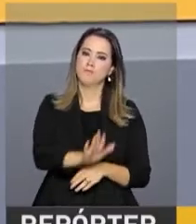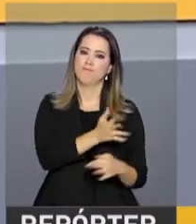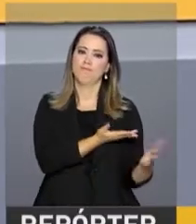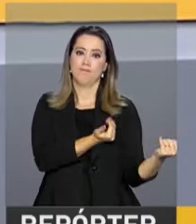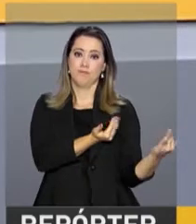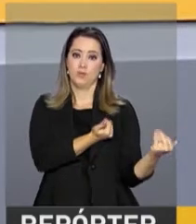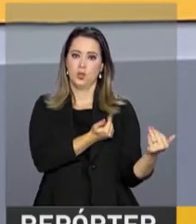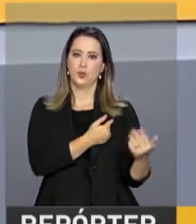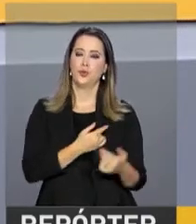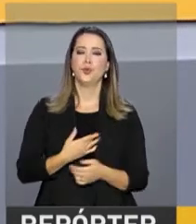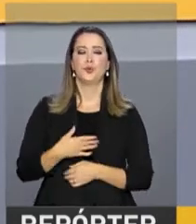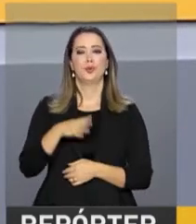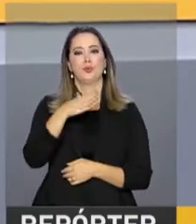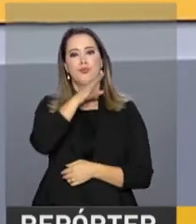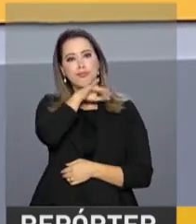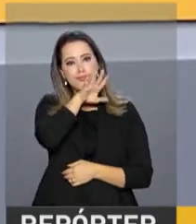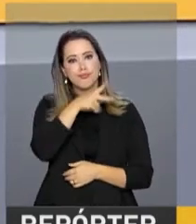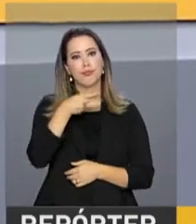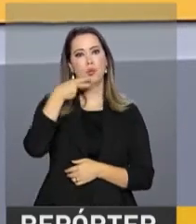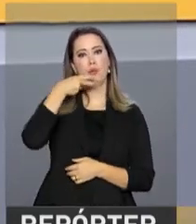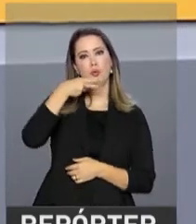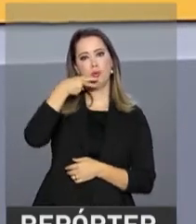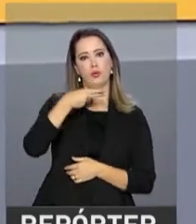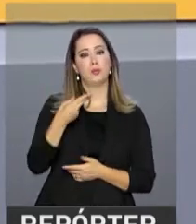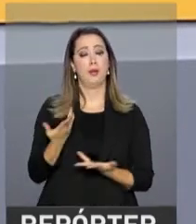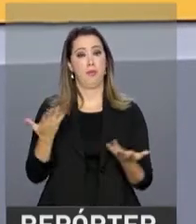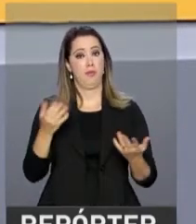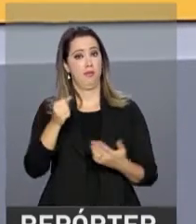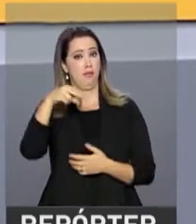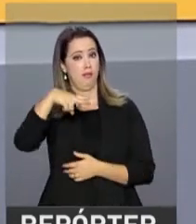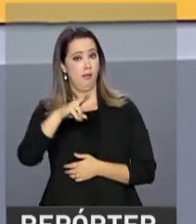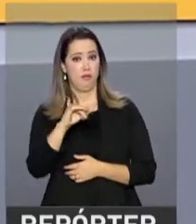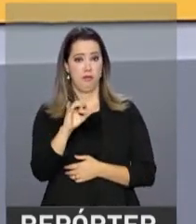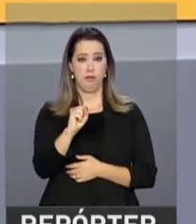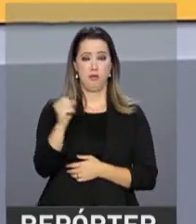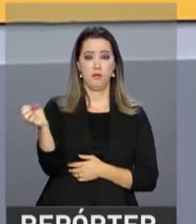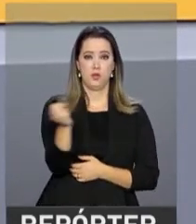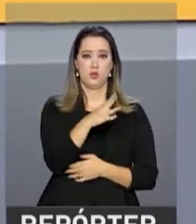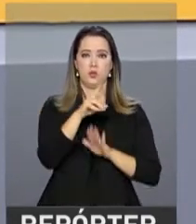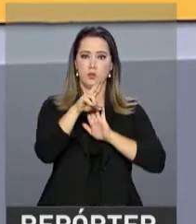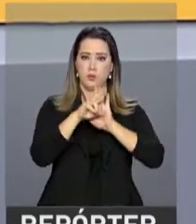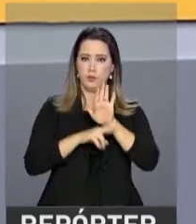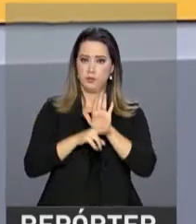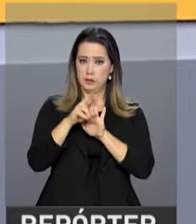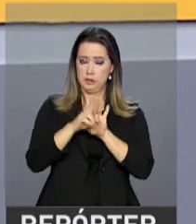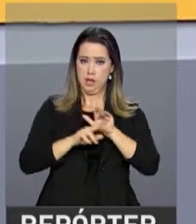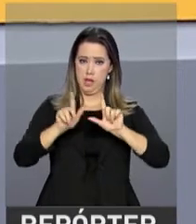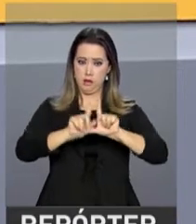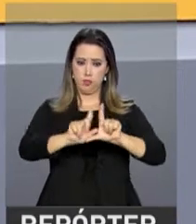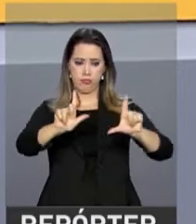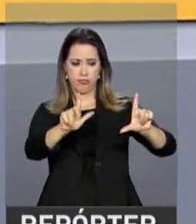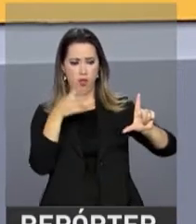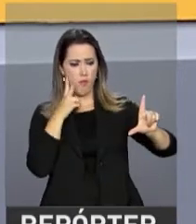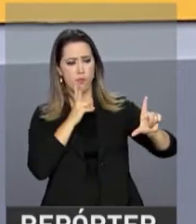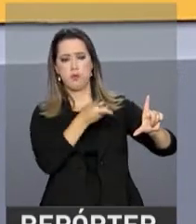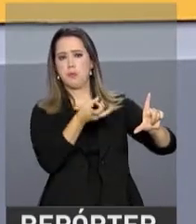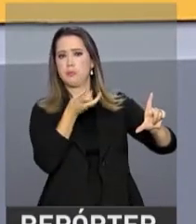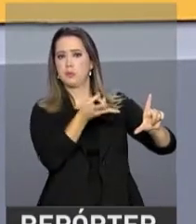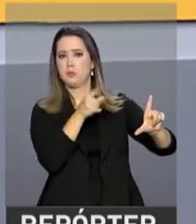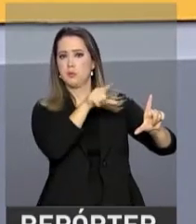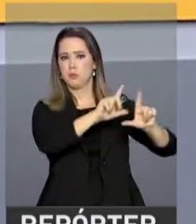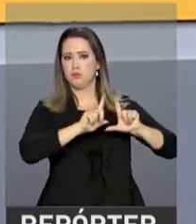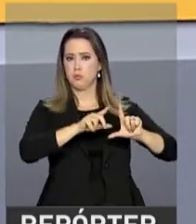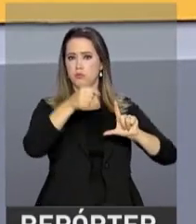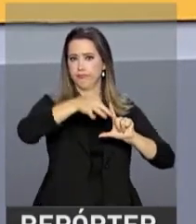adolescentes dos malefícios do cigarro a anvisa está atualizando as regras de exposição e divulgação desses produtos os